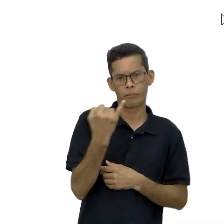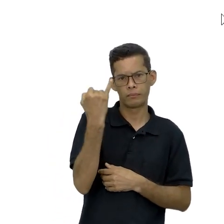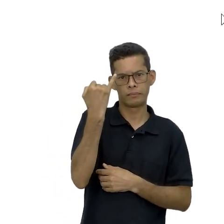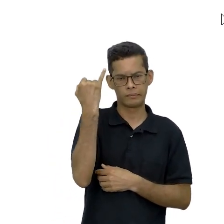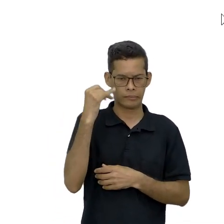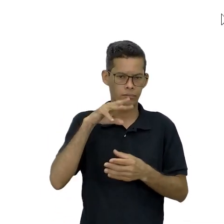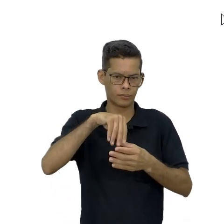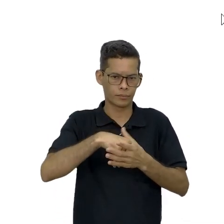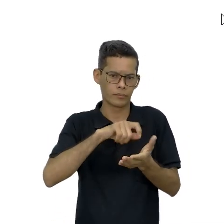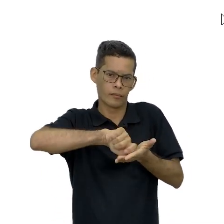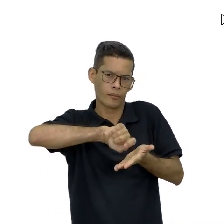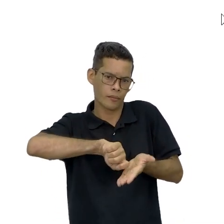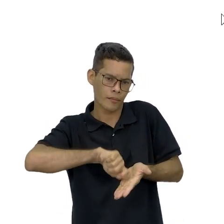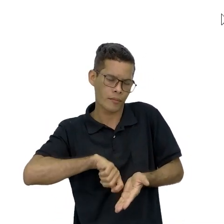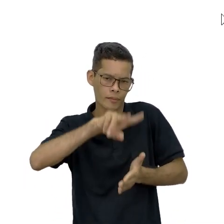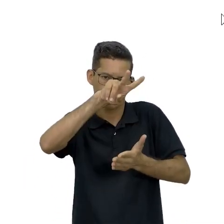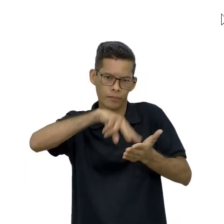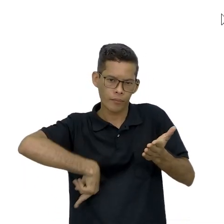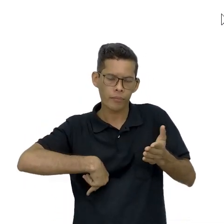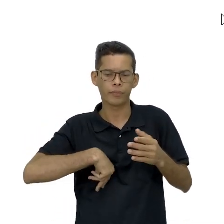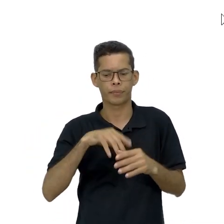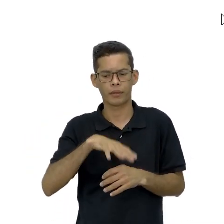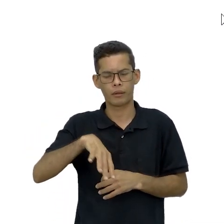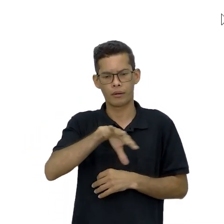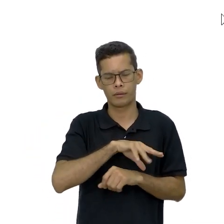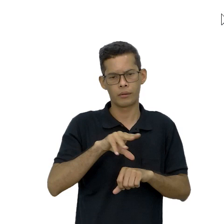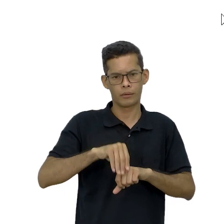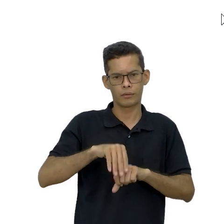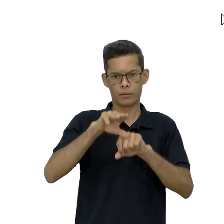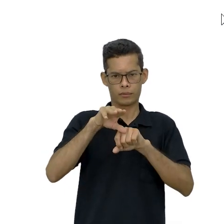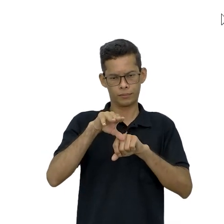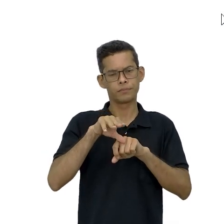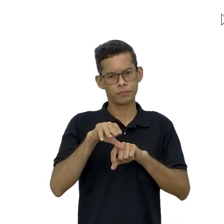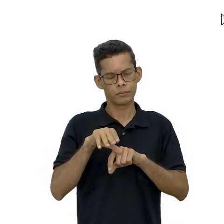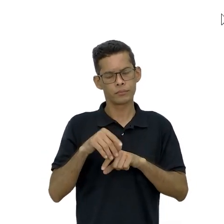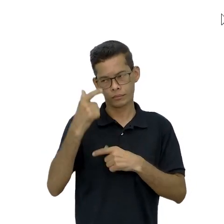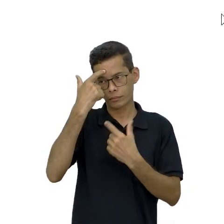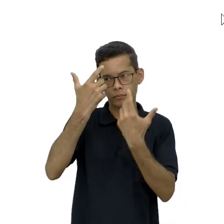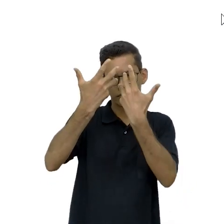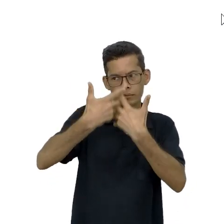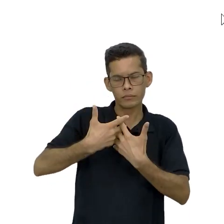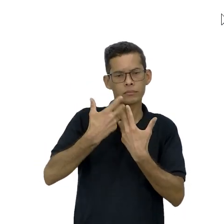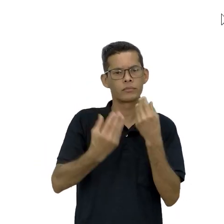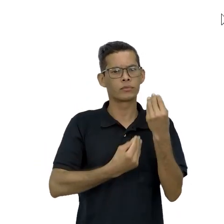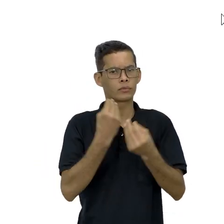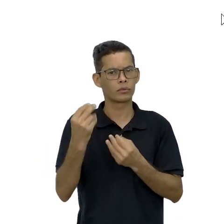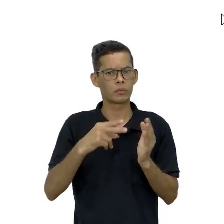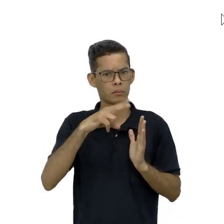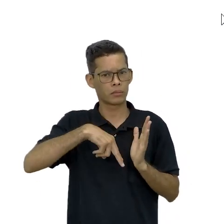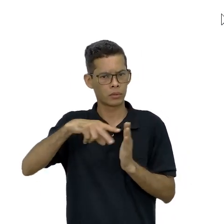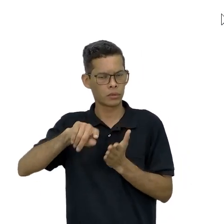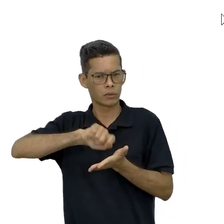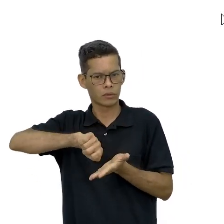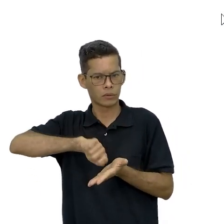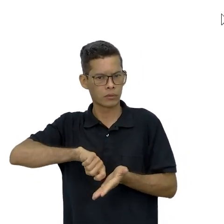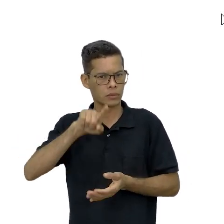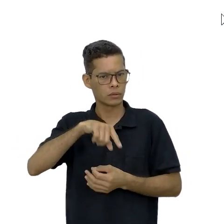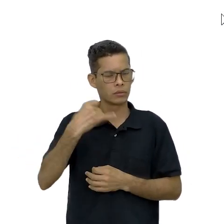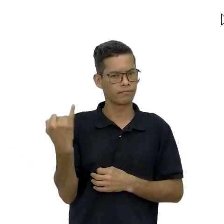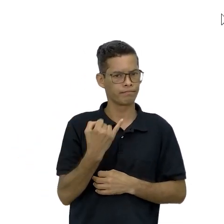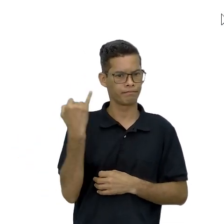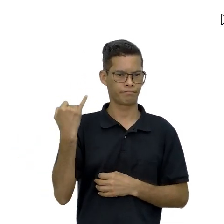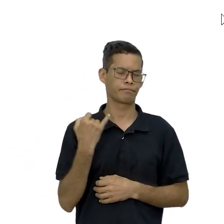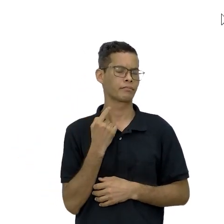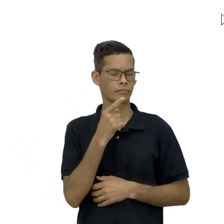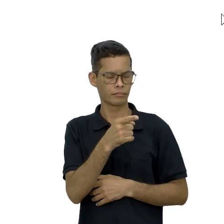e a escrita nas áreas do conhecimento, e refletir a leitura como uma prática inegociável a partir de um gênero textual, tendo